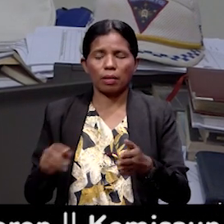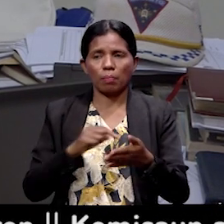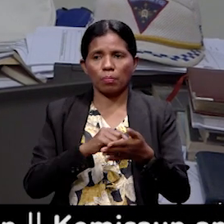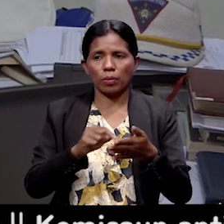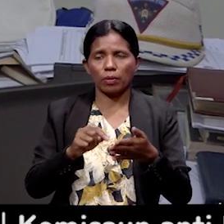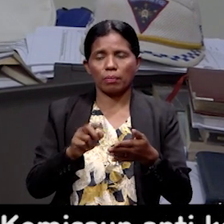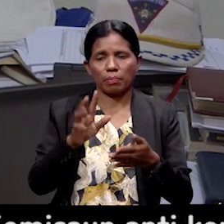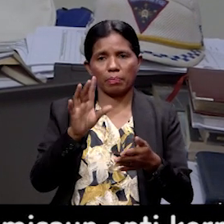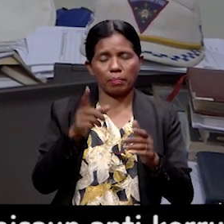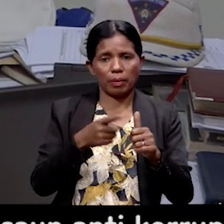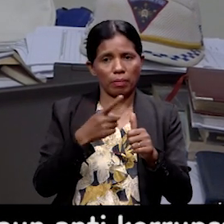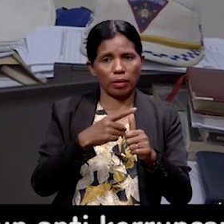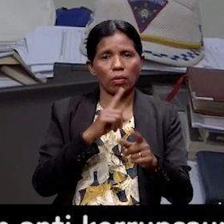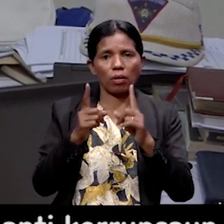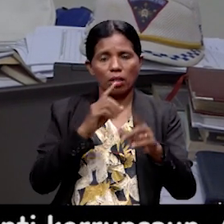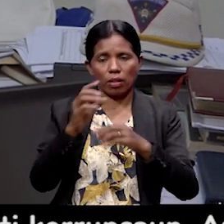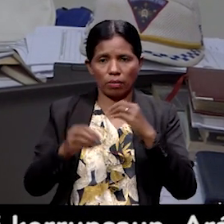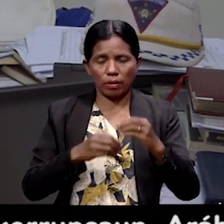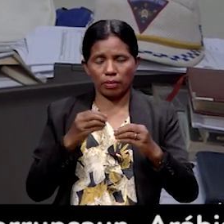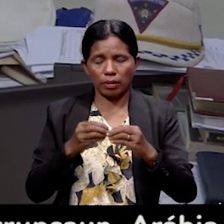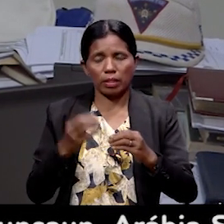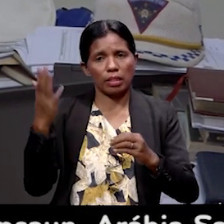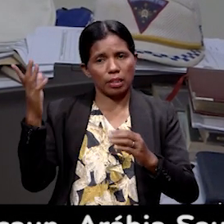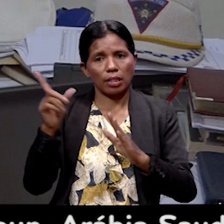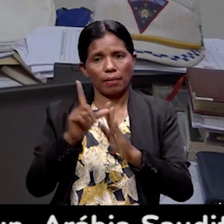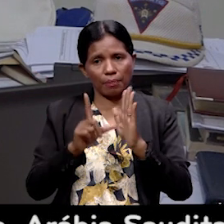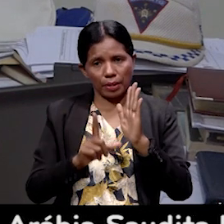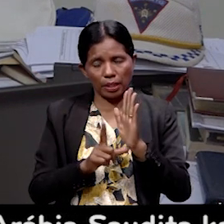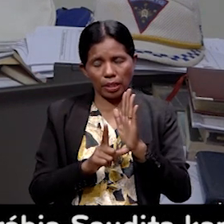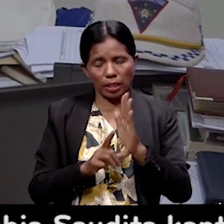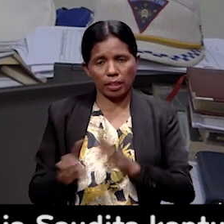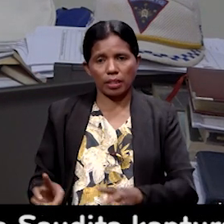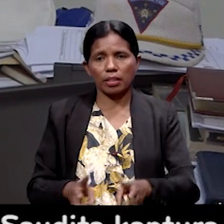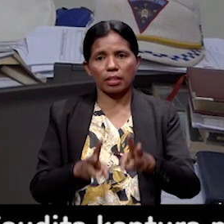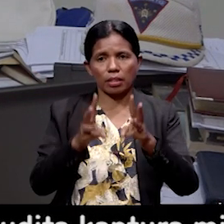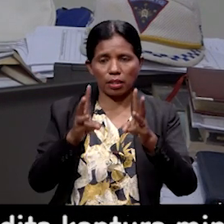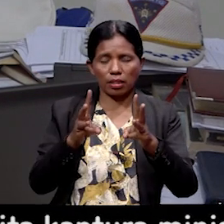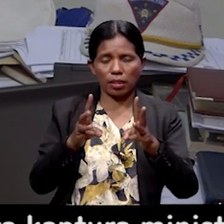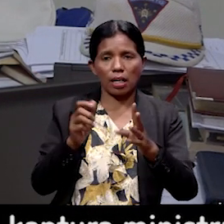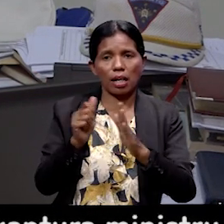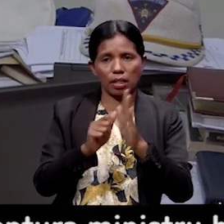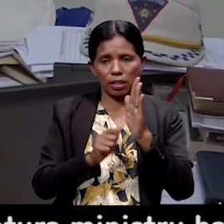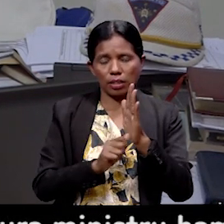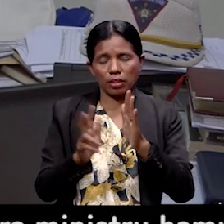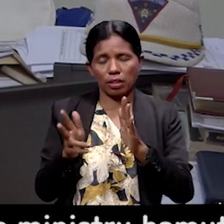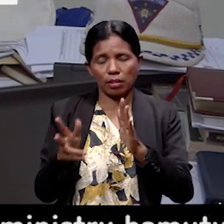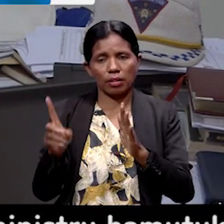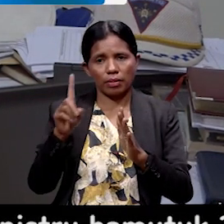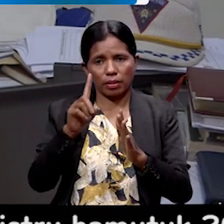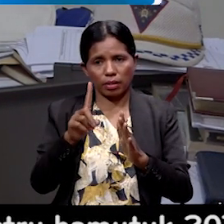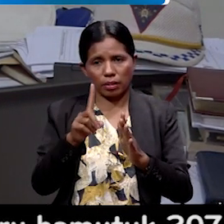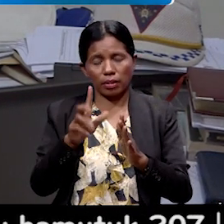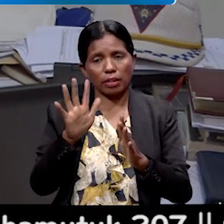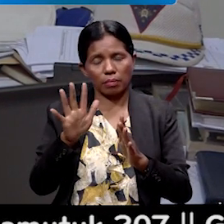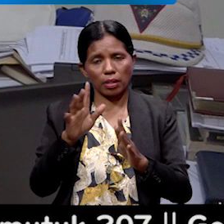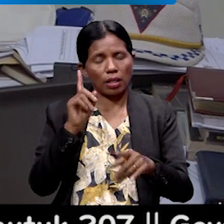qualia kona ba iha lei Código Estrada, artigo 85, ponto primeiro, ne qual é a panabá?